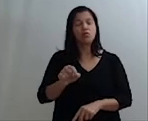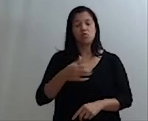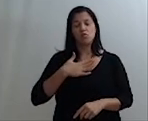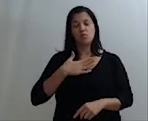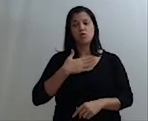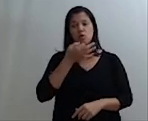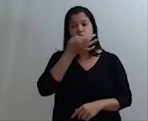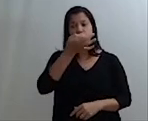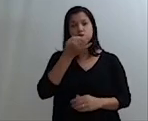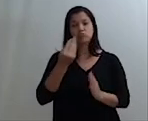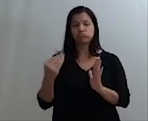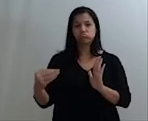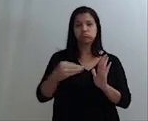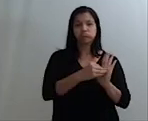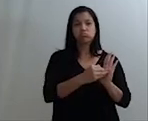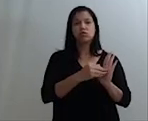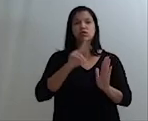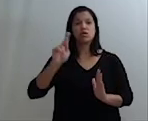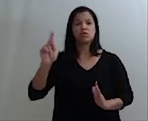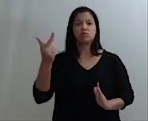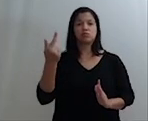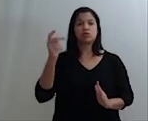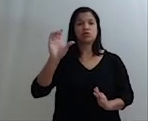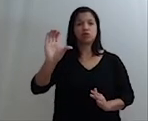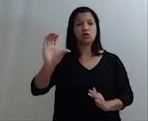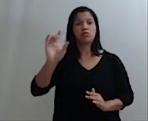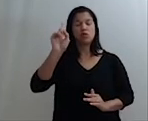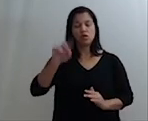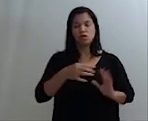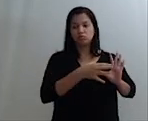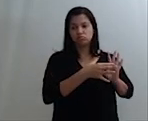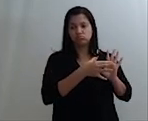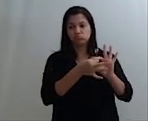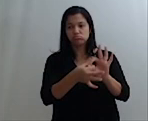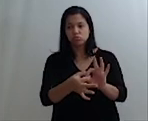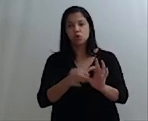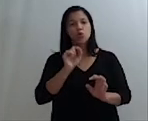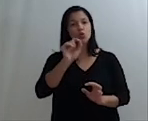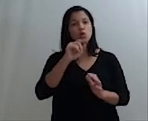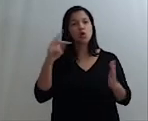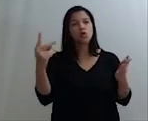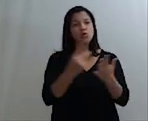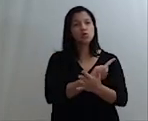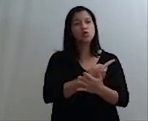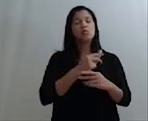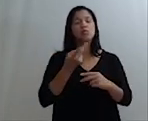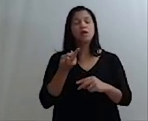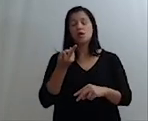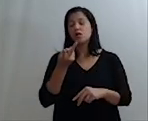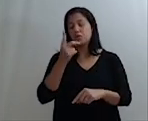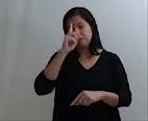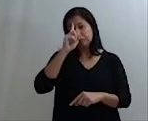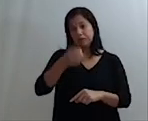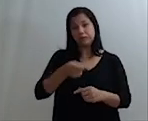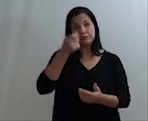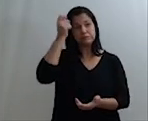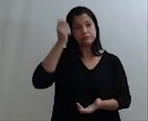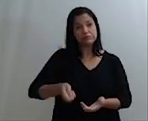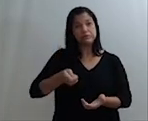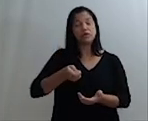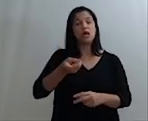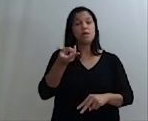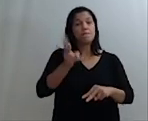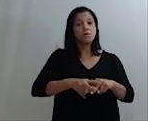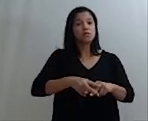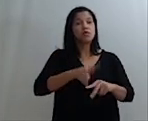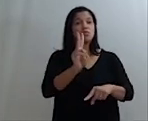contextualizar excelências os fatos que ocorreram para a decretação dessa prisão para demonstrar que sequer